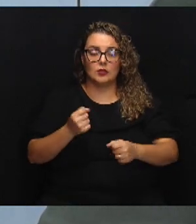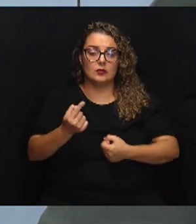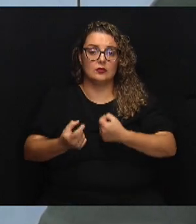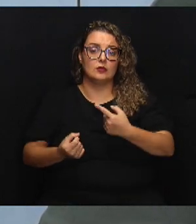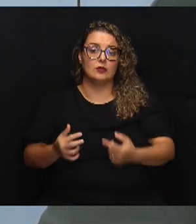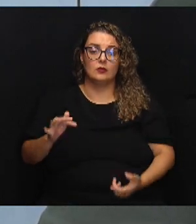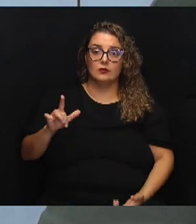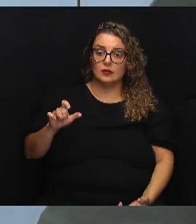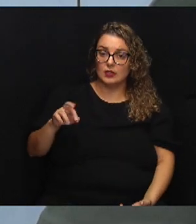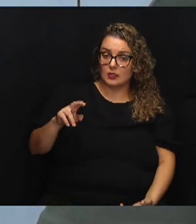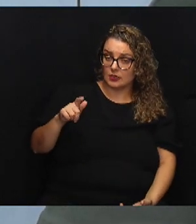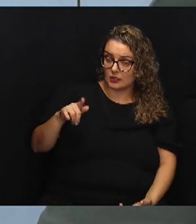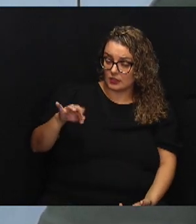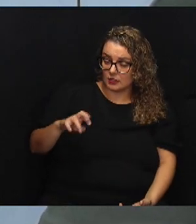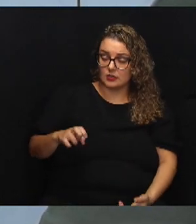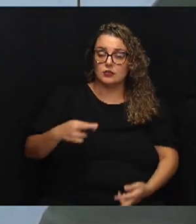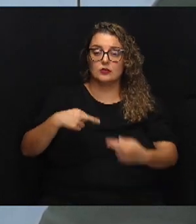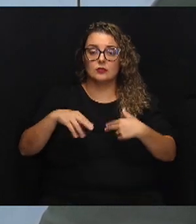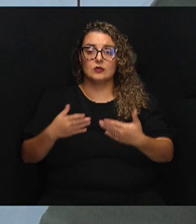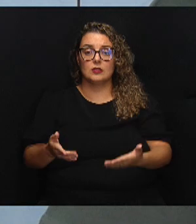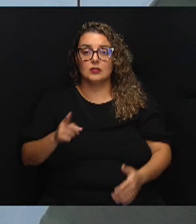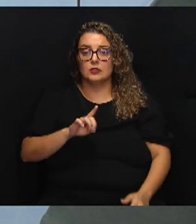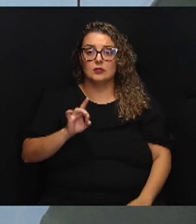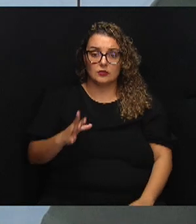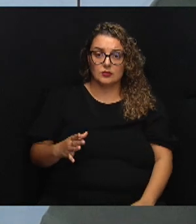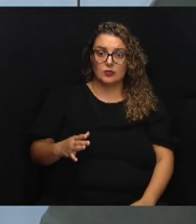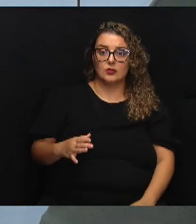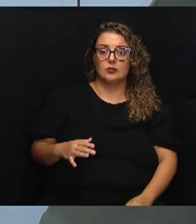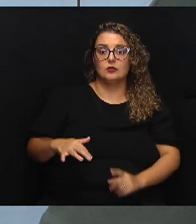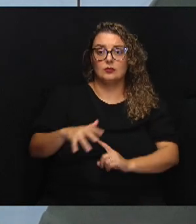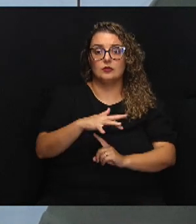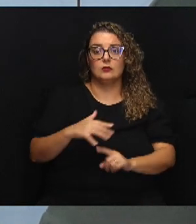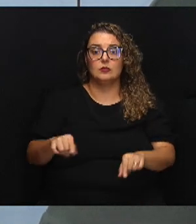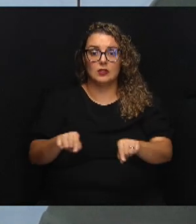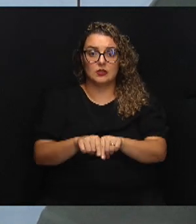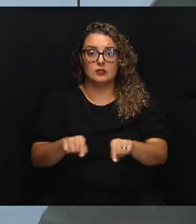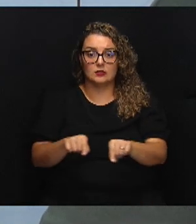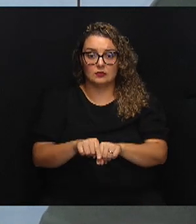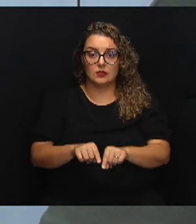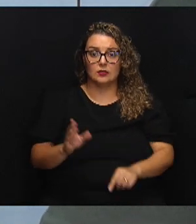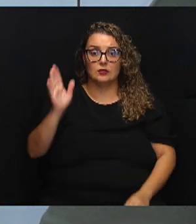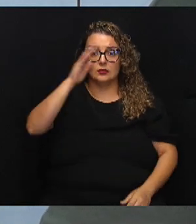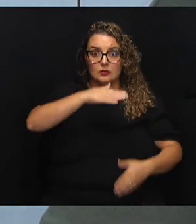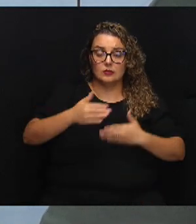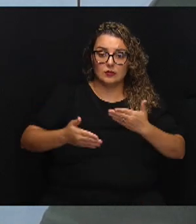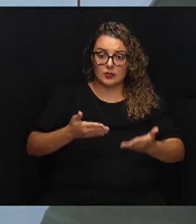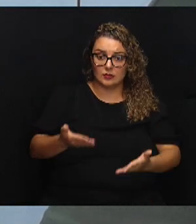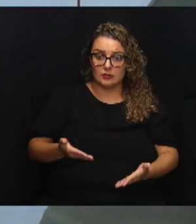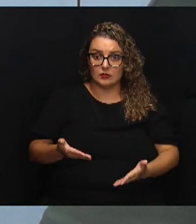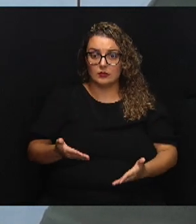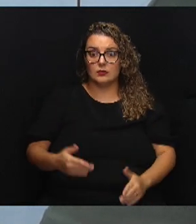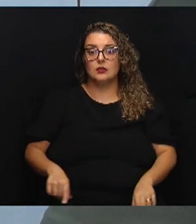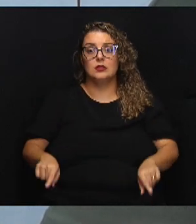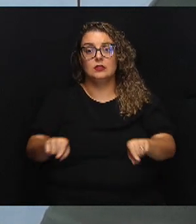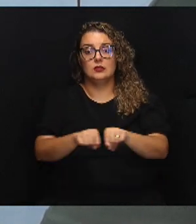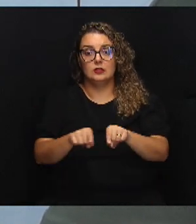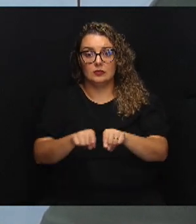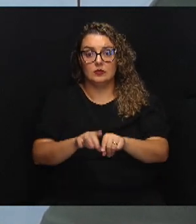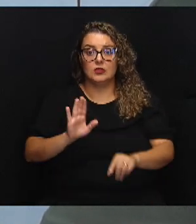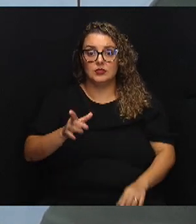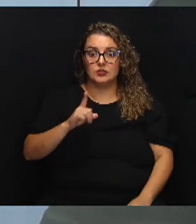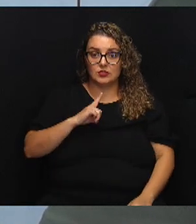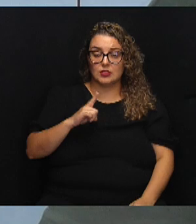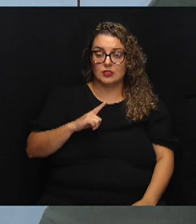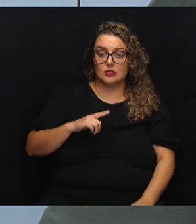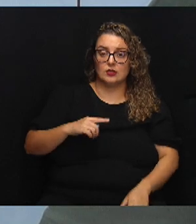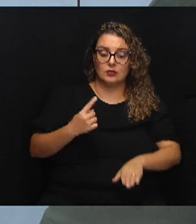flagrante relacionado a essa questão, não só do meio ambiente, mas também do maus tratos ao caso animal. Inclusive parece que já tem viatura lá, que